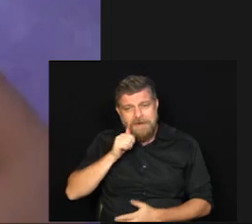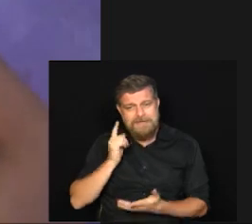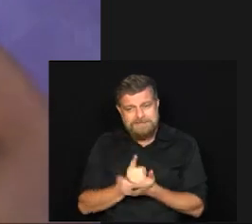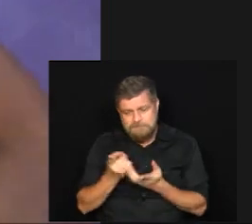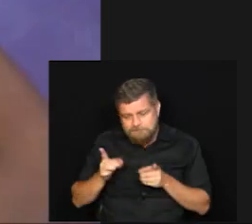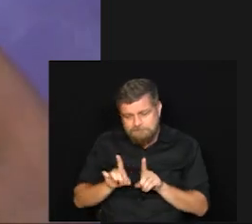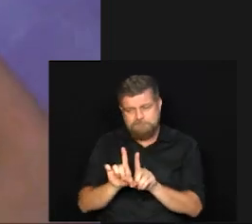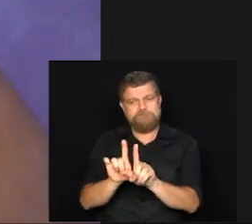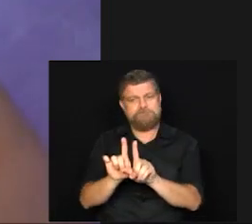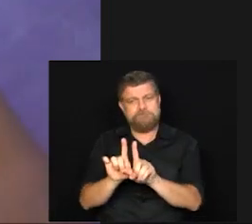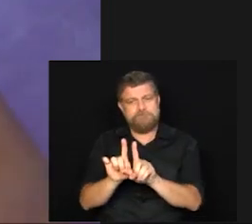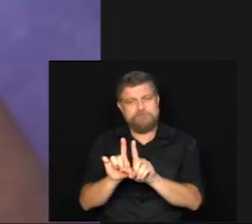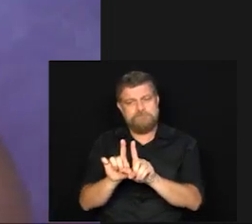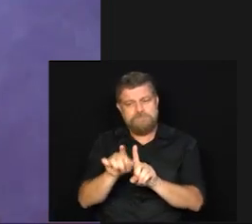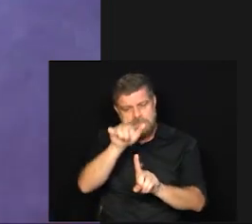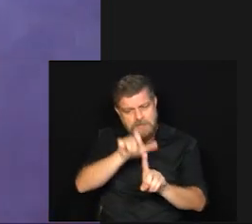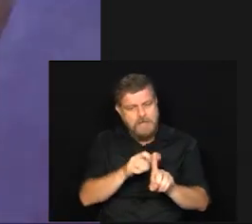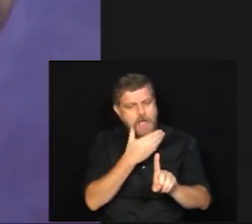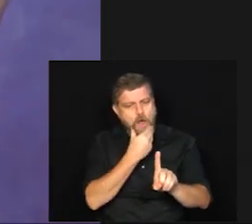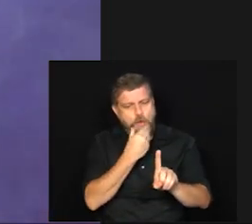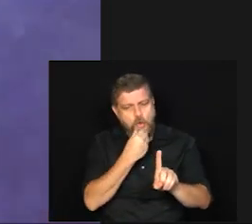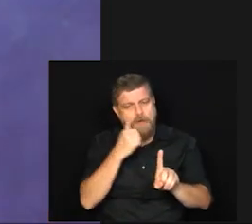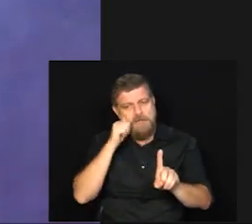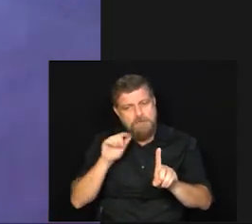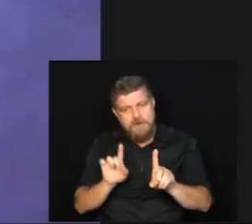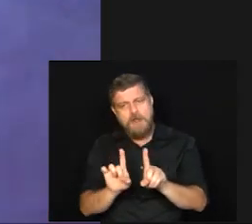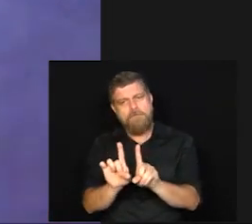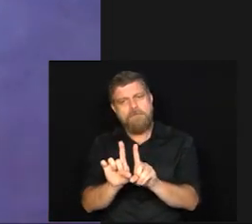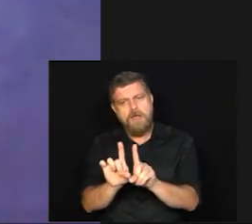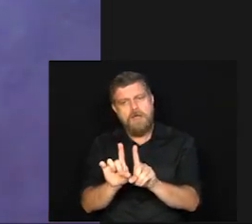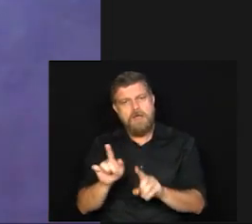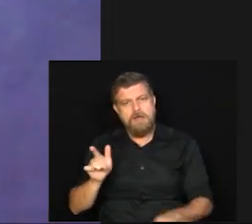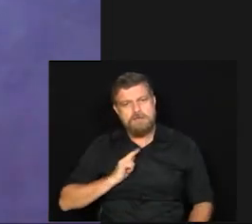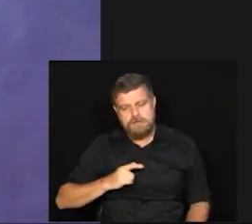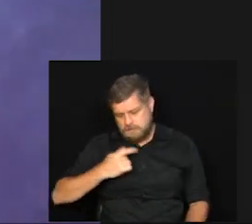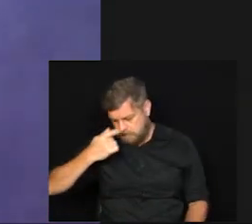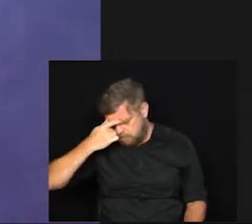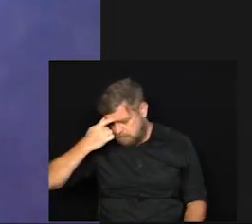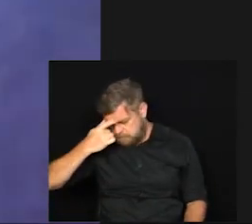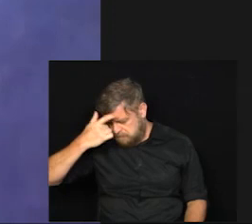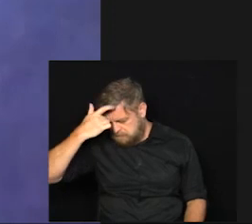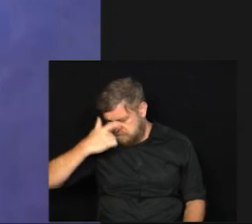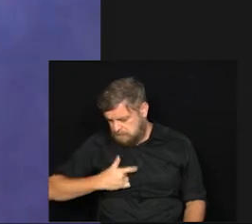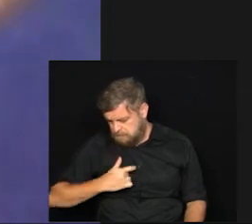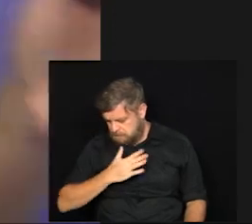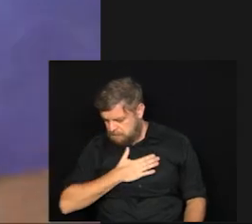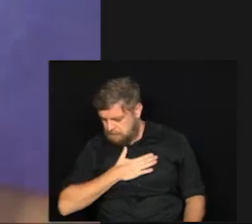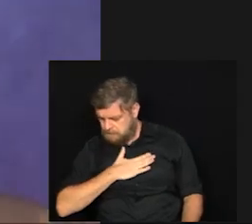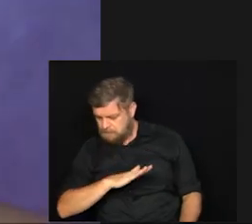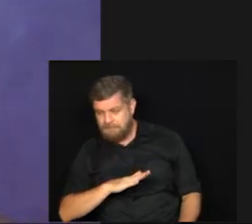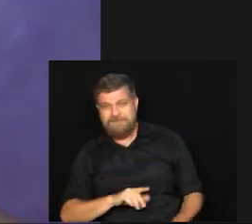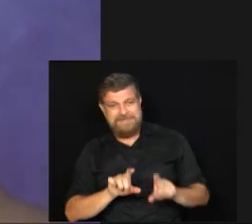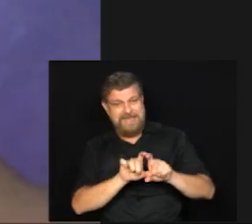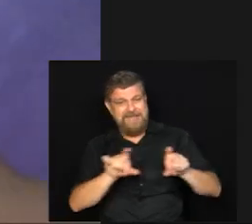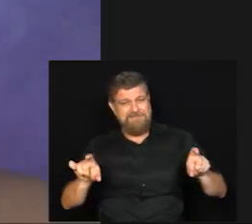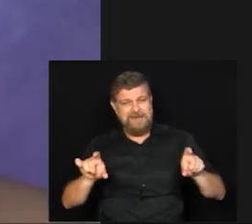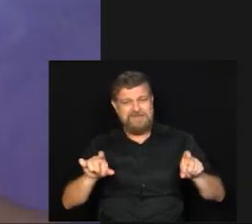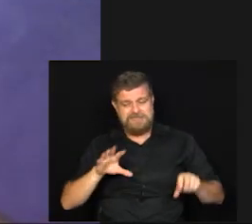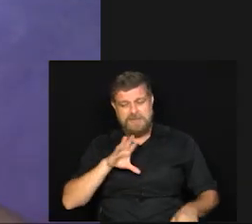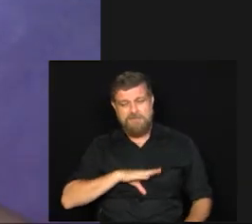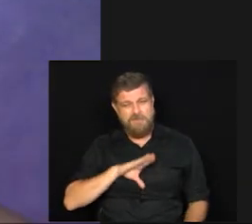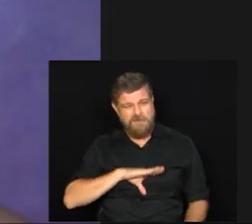lado de um homem. E acredito que se conscientizando disso, eu não gosto daquele ditado que diz